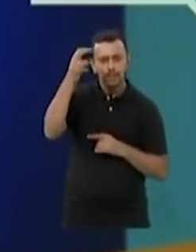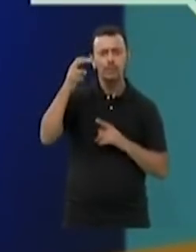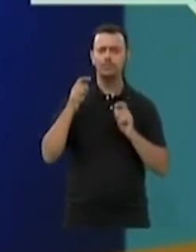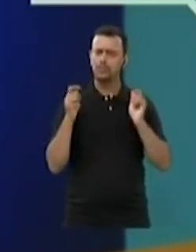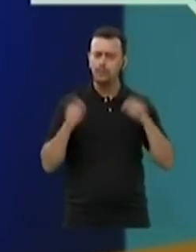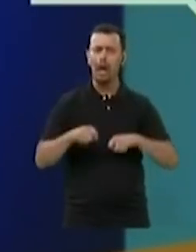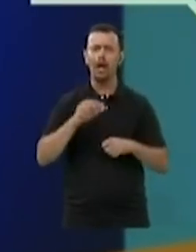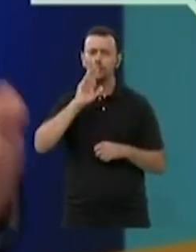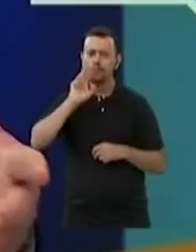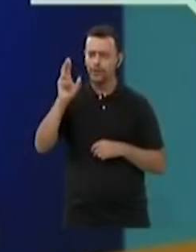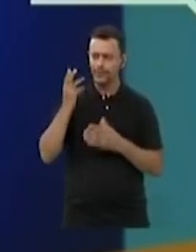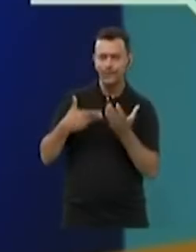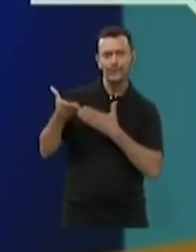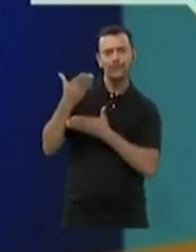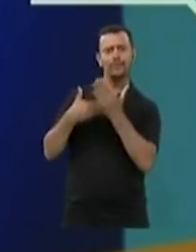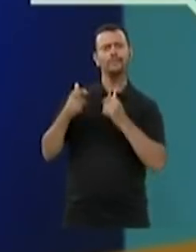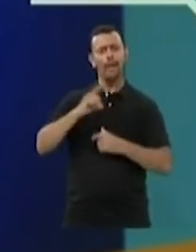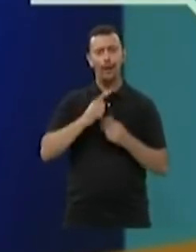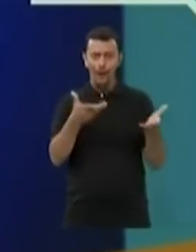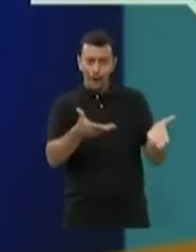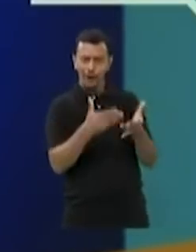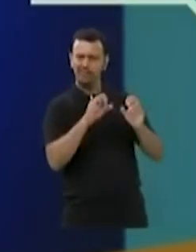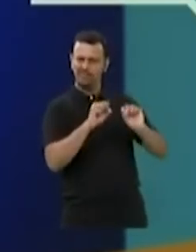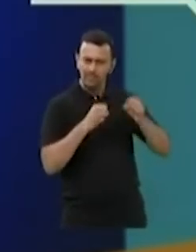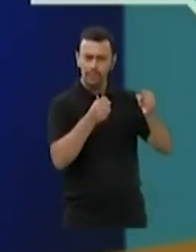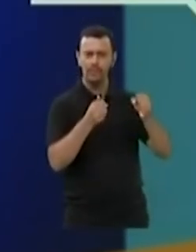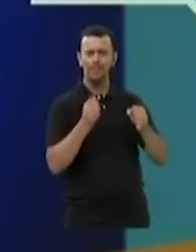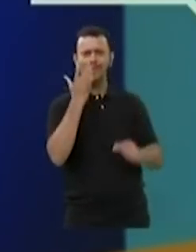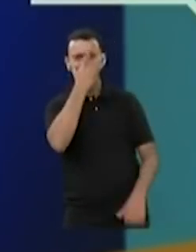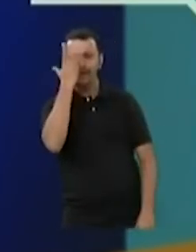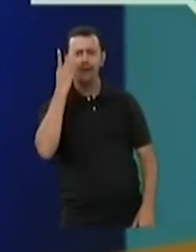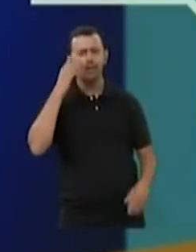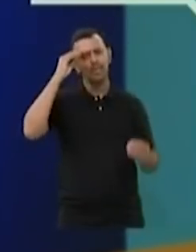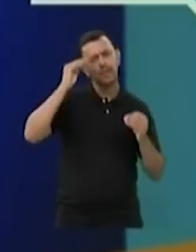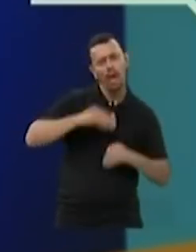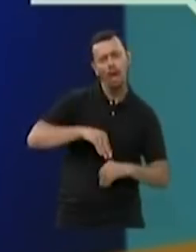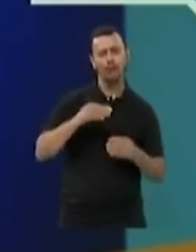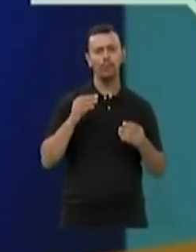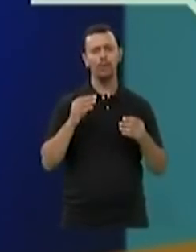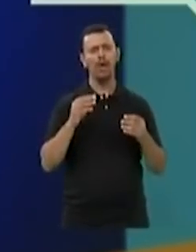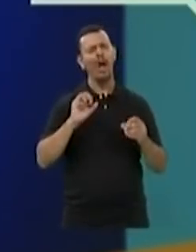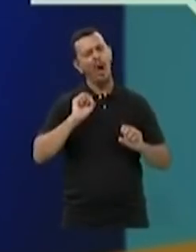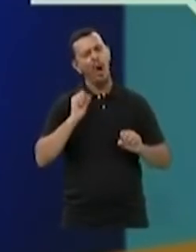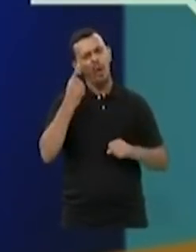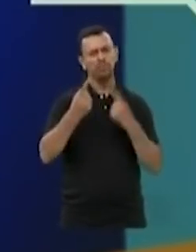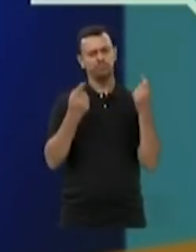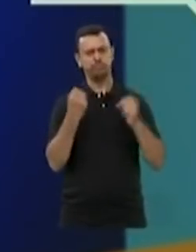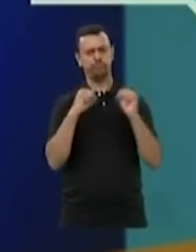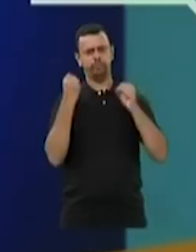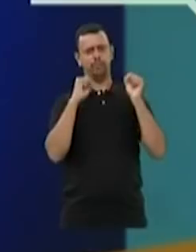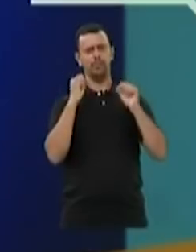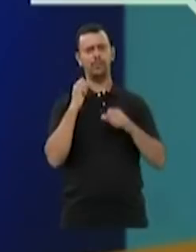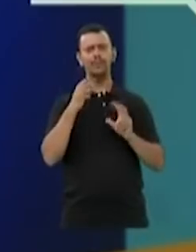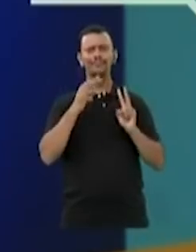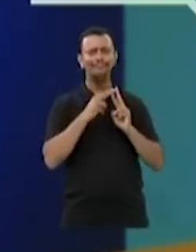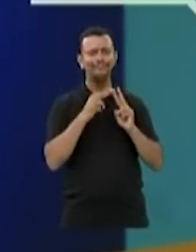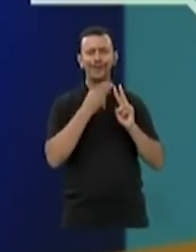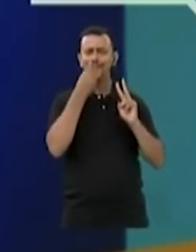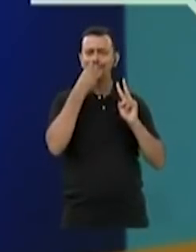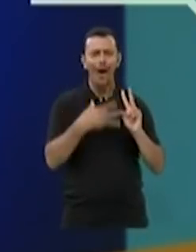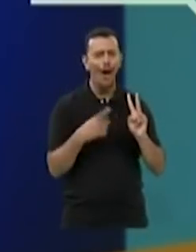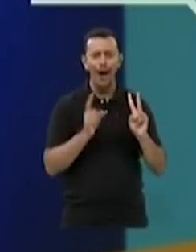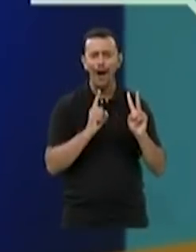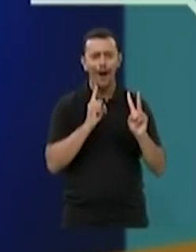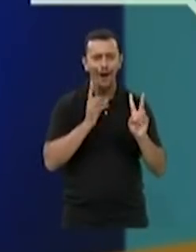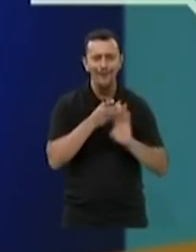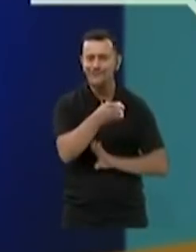que é o desafio que leva muitos de nós ao desânimo, outros tantos à revolta. Nem o desânimo nem a revolta são bons conselheiros. Esse restinho